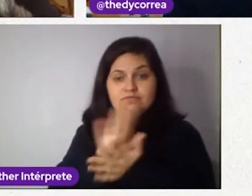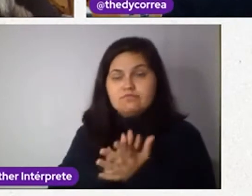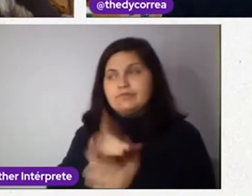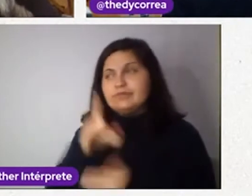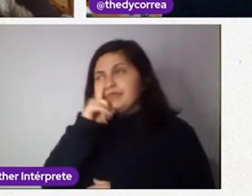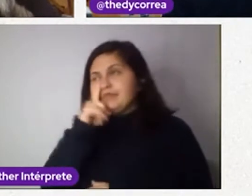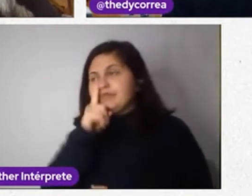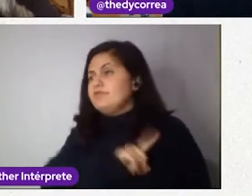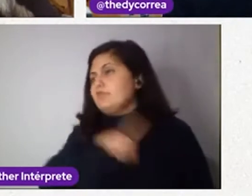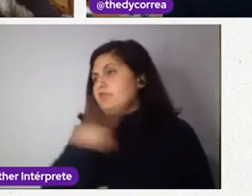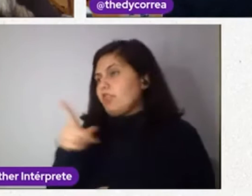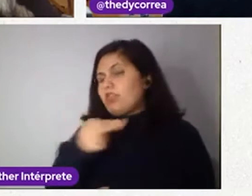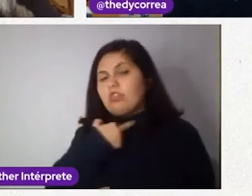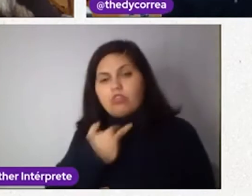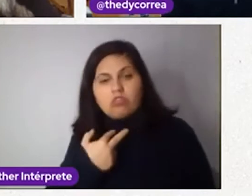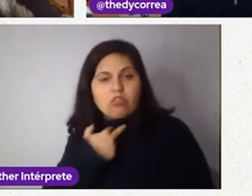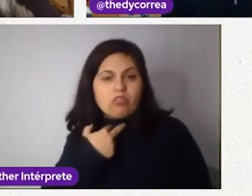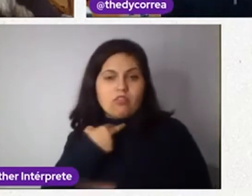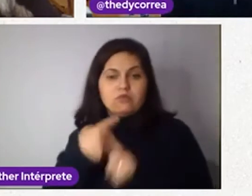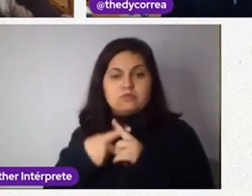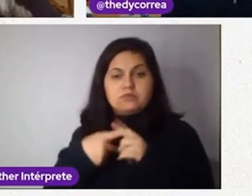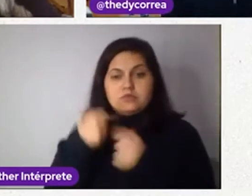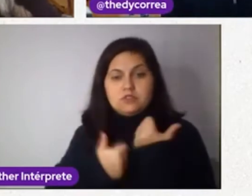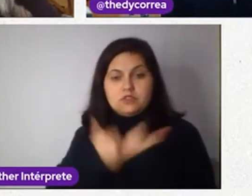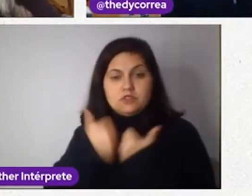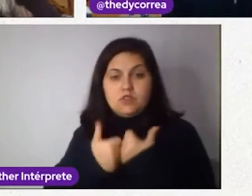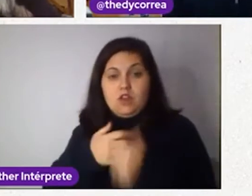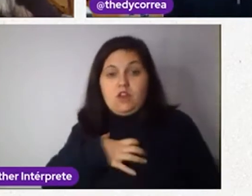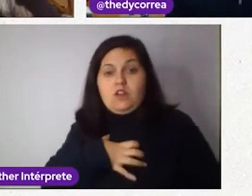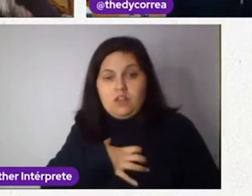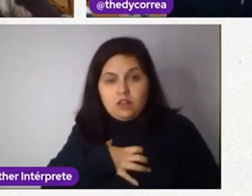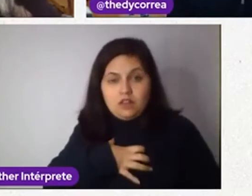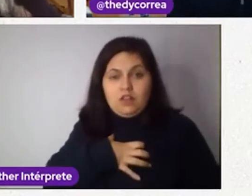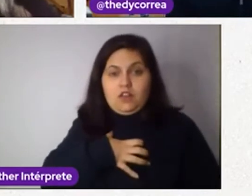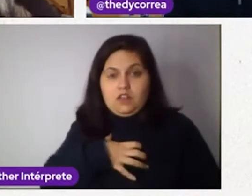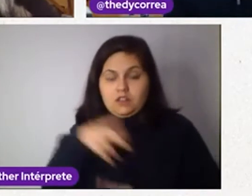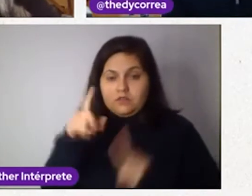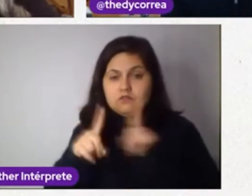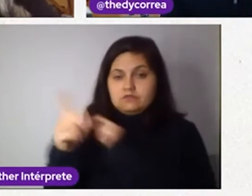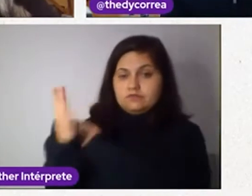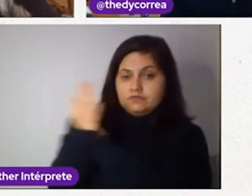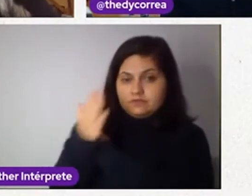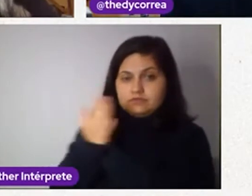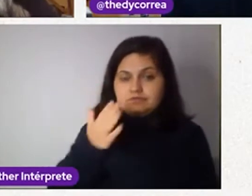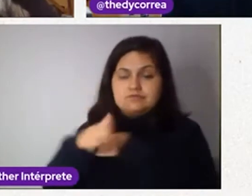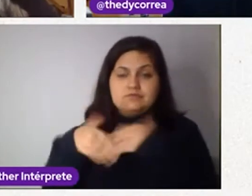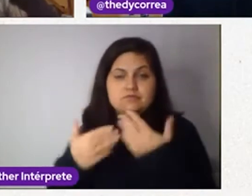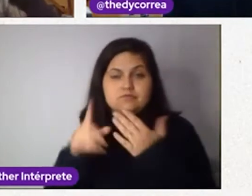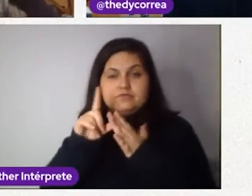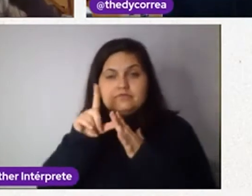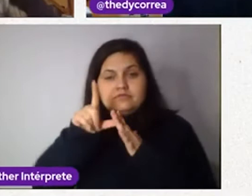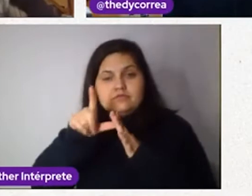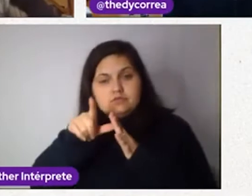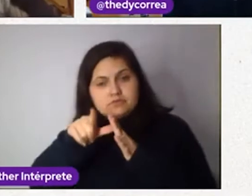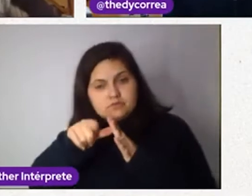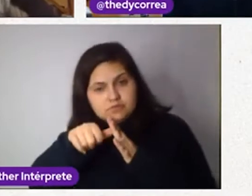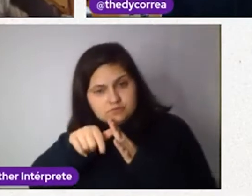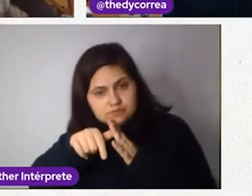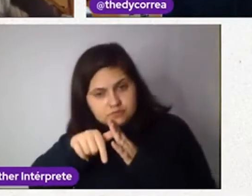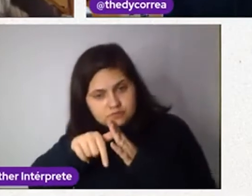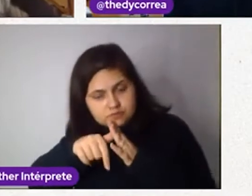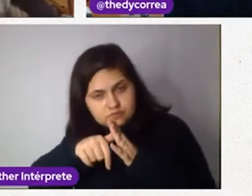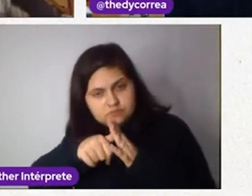lá no meio do jogo de futebol começava a me dar falta de ar, tinha que ter alguém para me socorrer, né? Depois eu